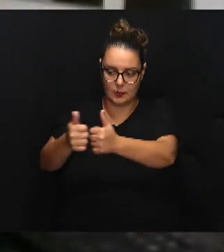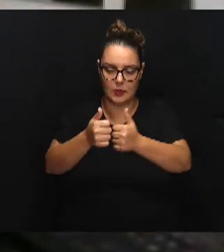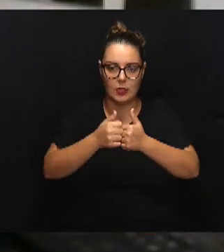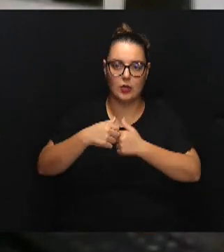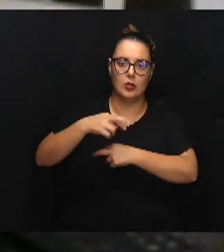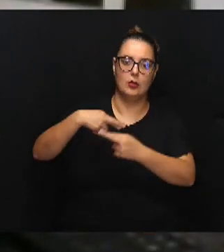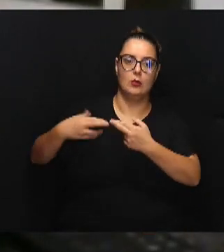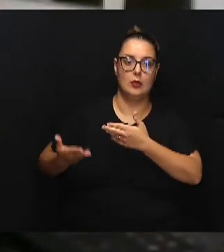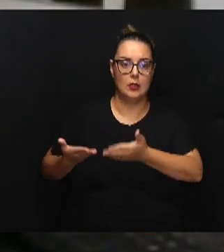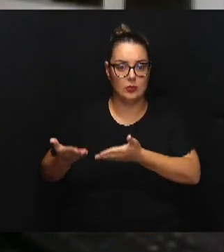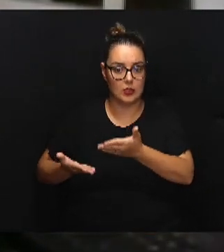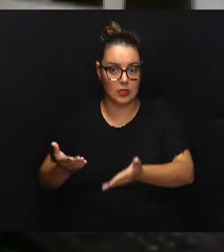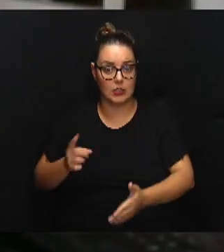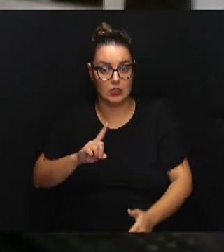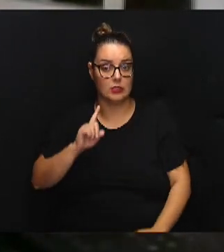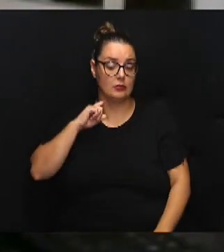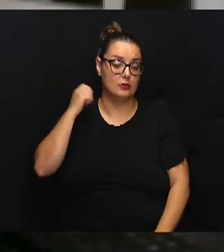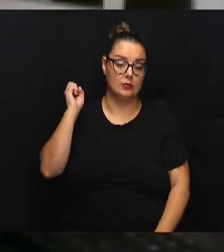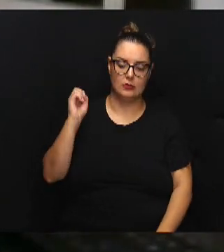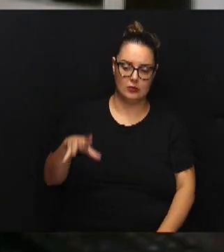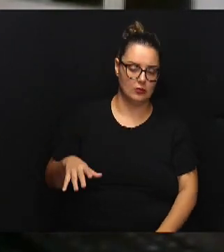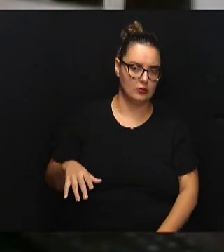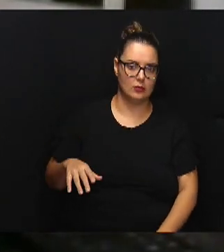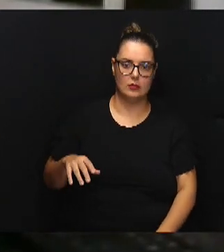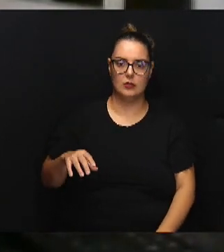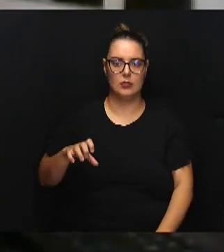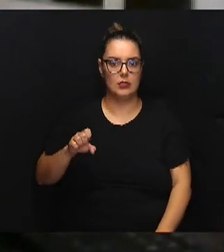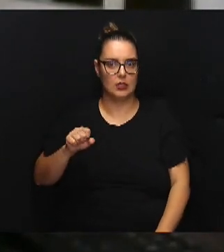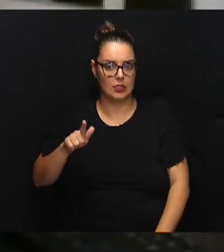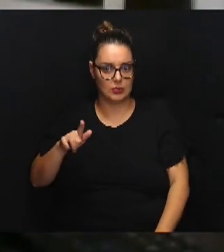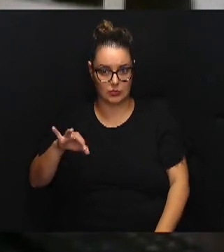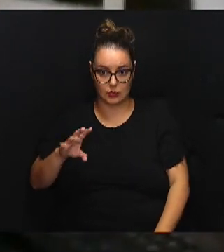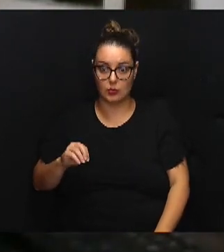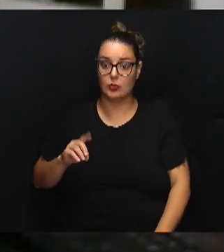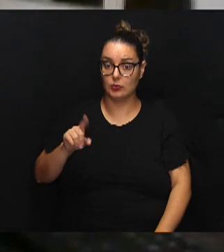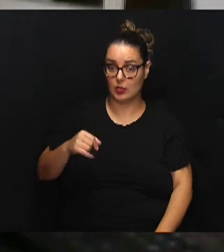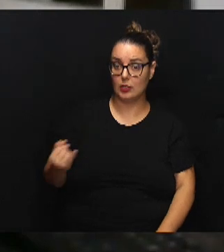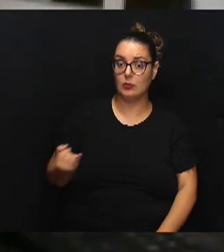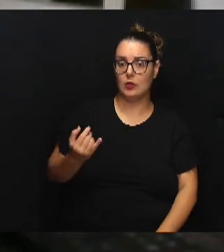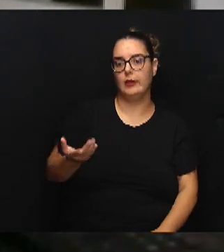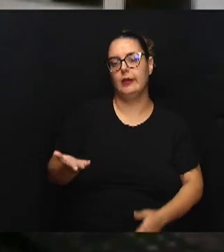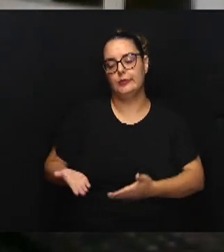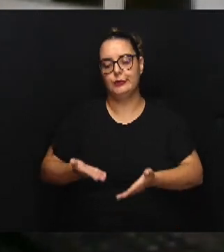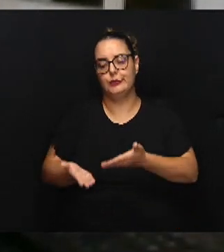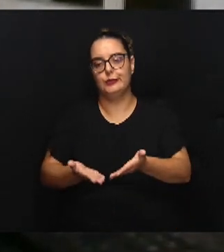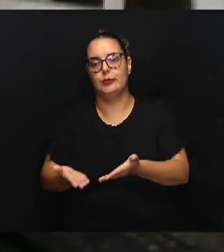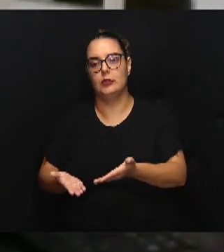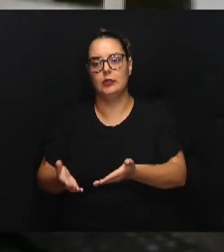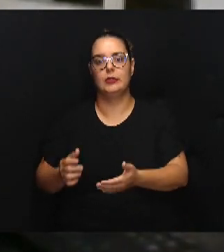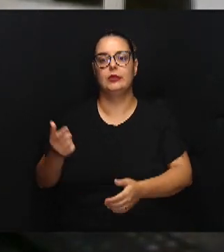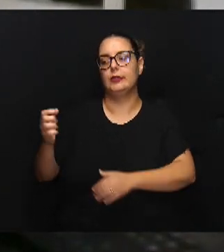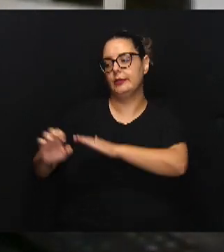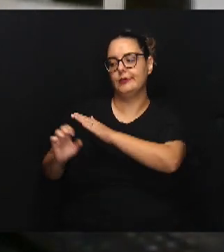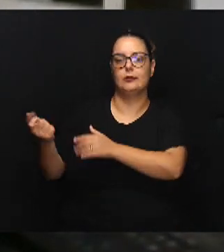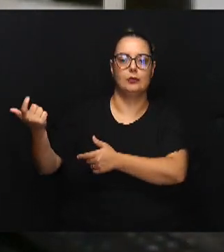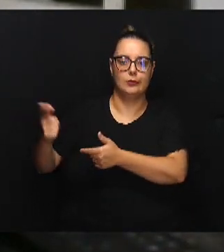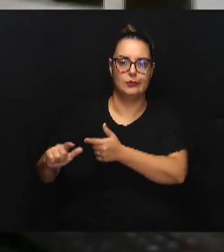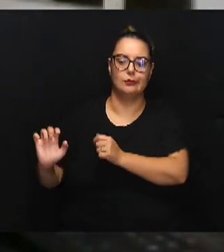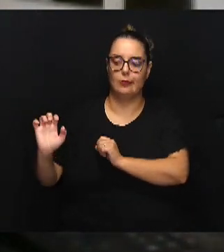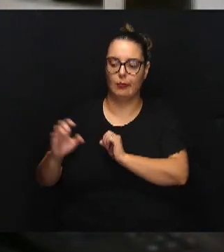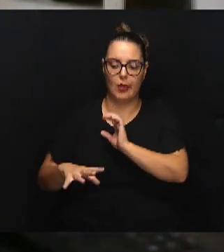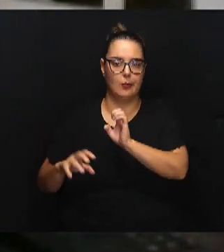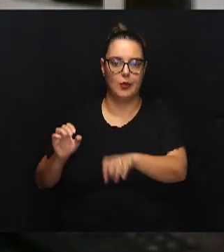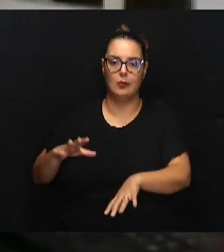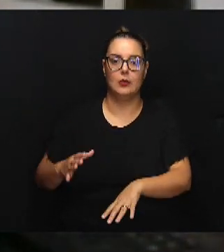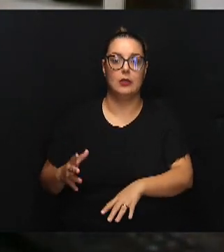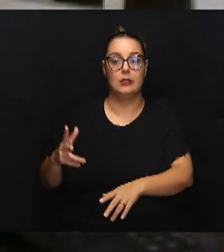a tratamento e não descartar lixo, esgoto, etc. Isso é muito importante, porque não adianta nada a gente remediar e essas contaminações continuarem vindo, a gente tem que